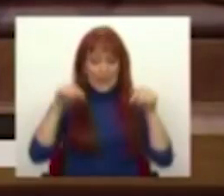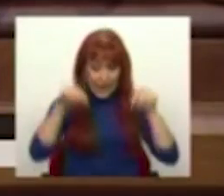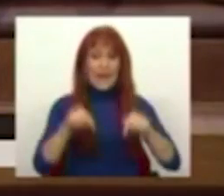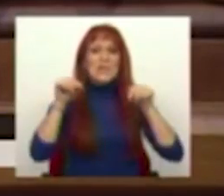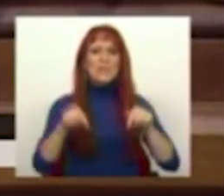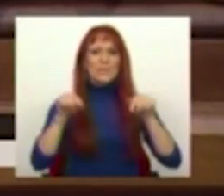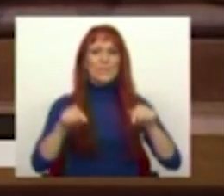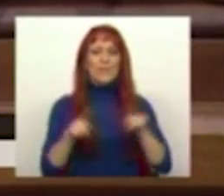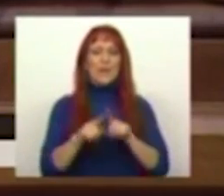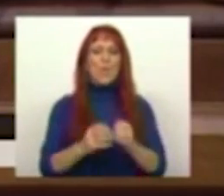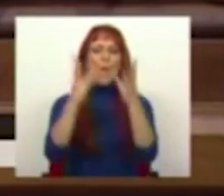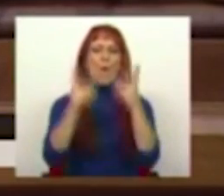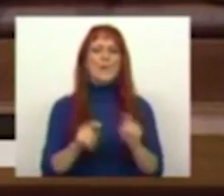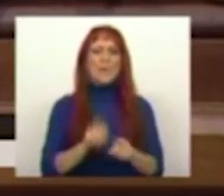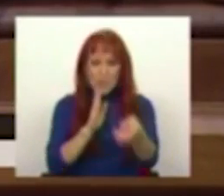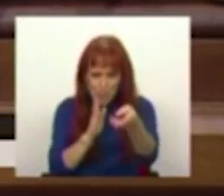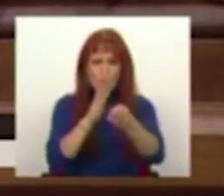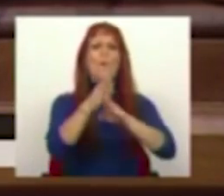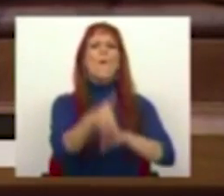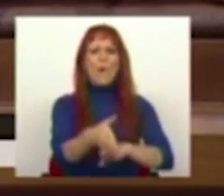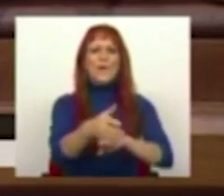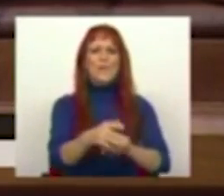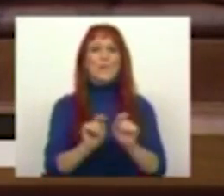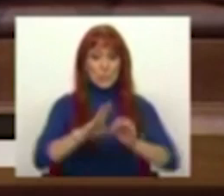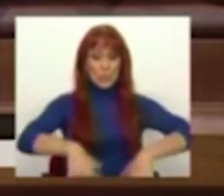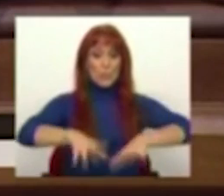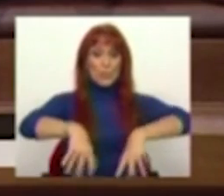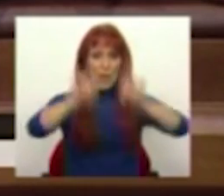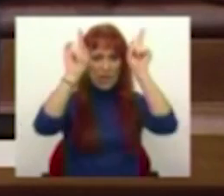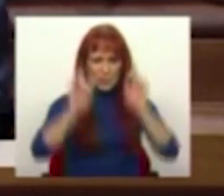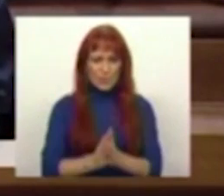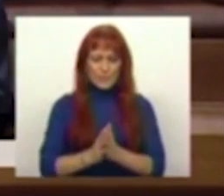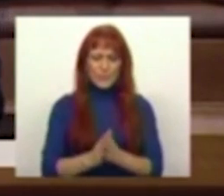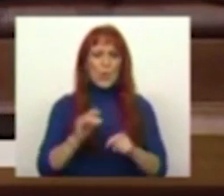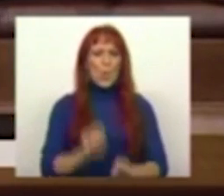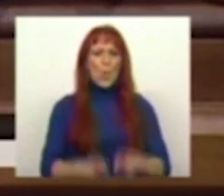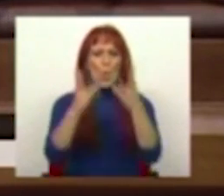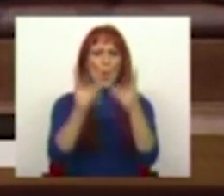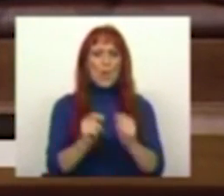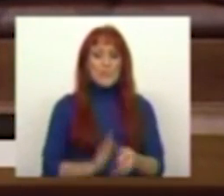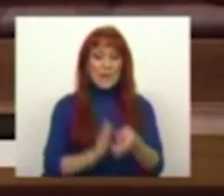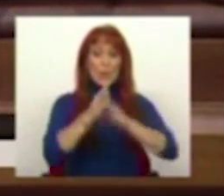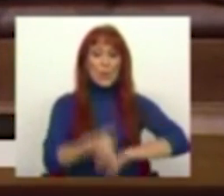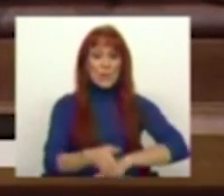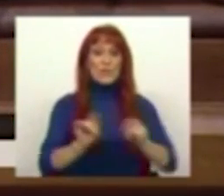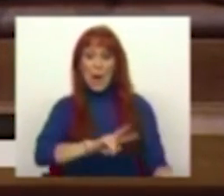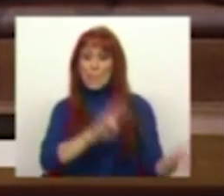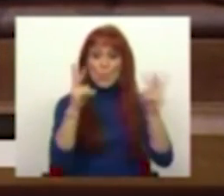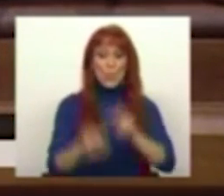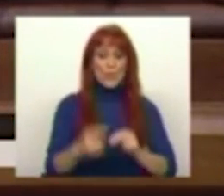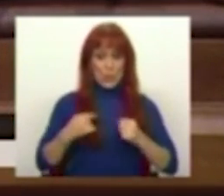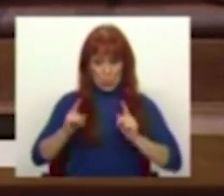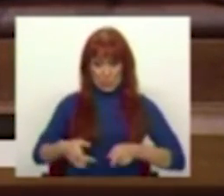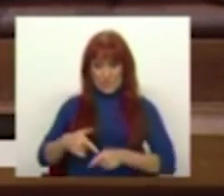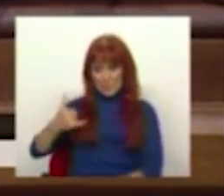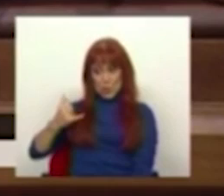Este é um orçamento de continuidade e de progresso. Um orçamento de continuidade da mudança que iniciámos